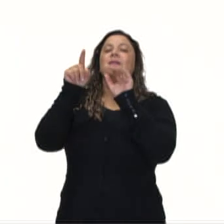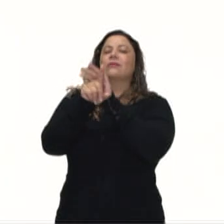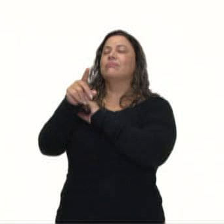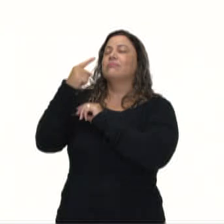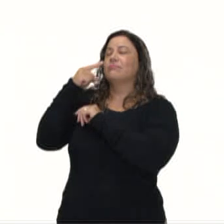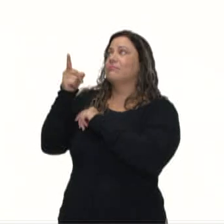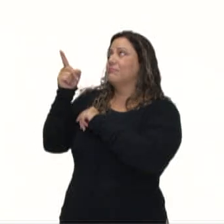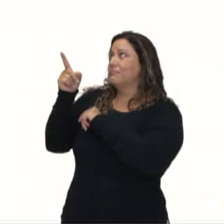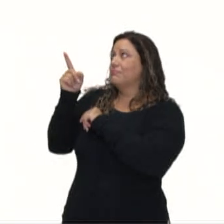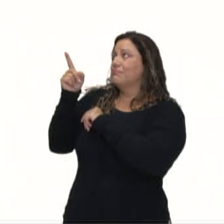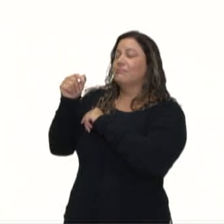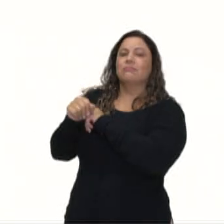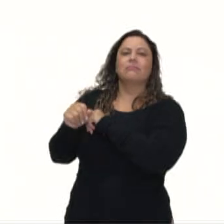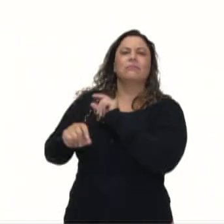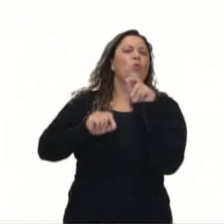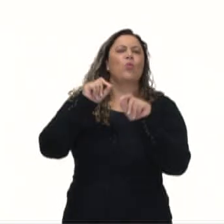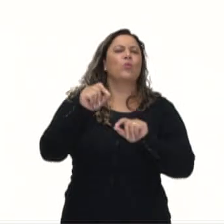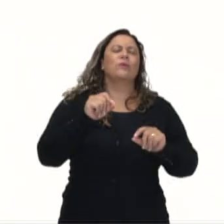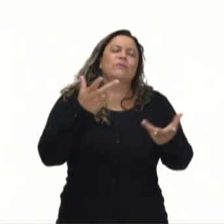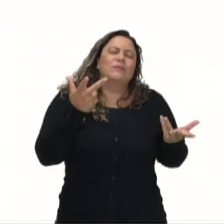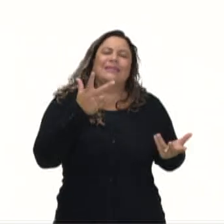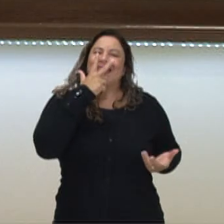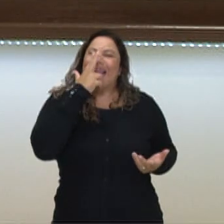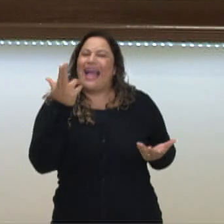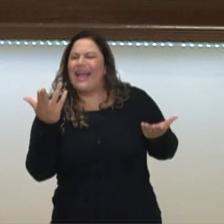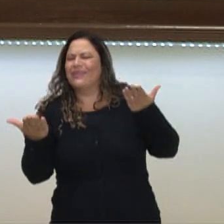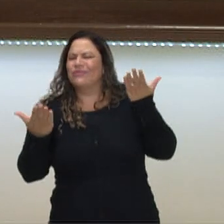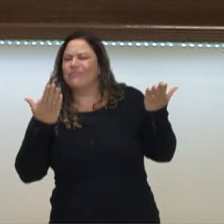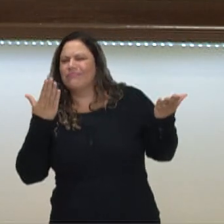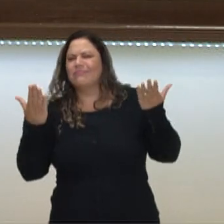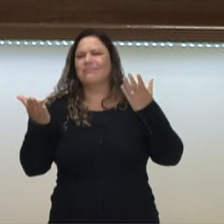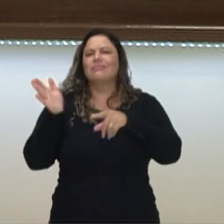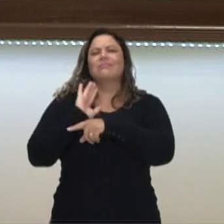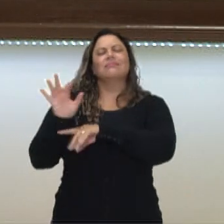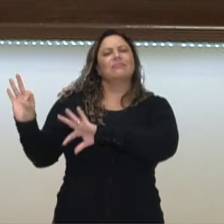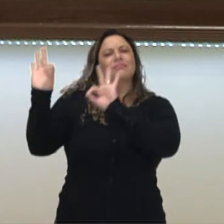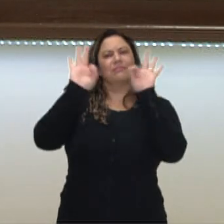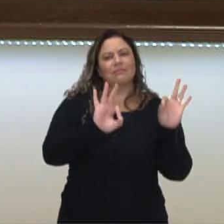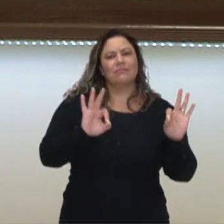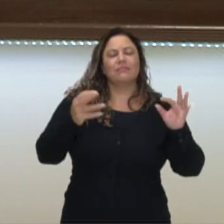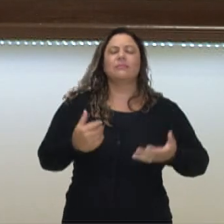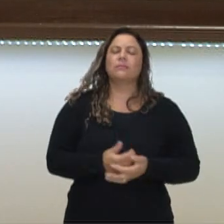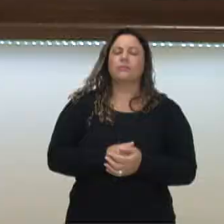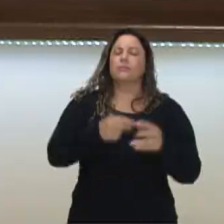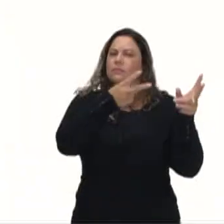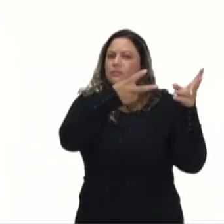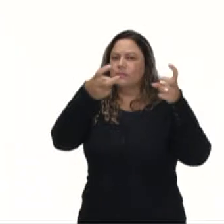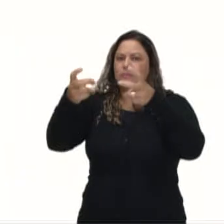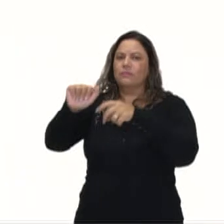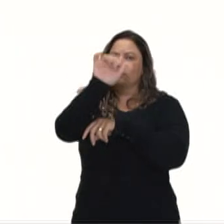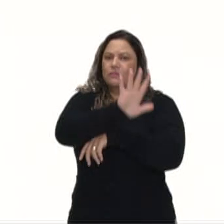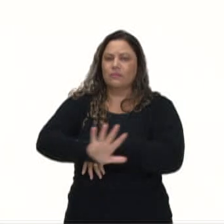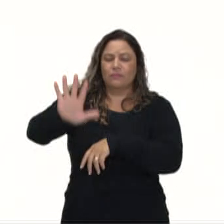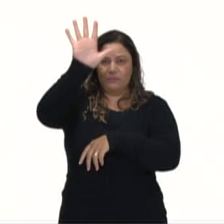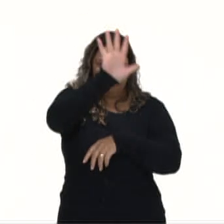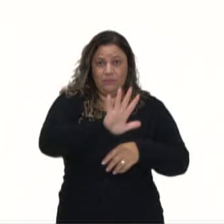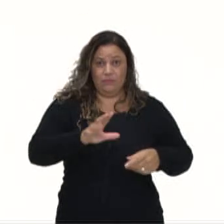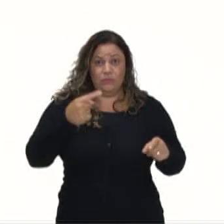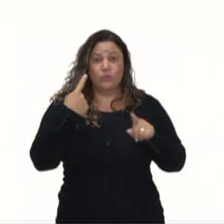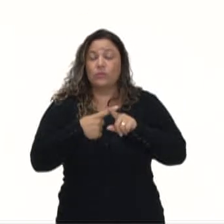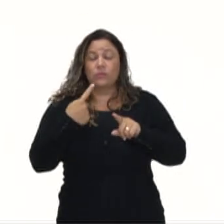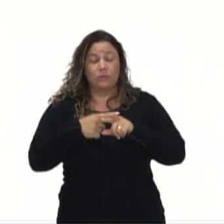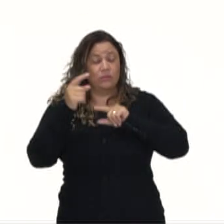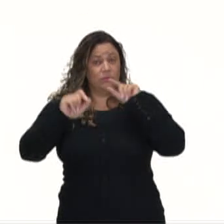video about? Do que vocês acham que é esse vídeo? Quando você olha essa imagem ali, do que